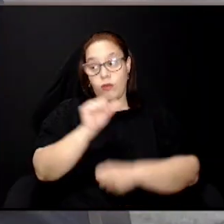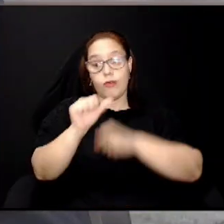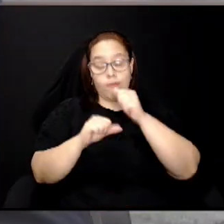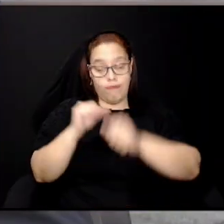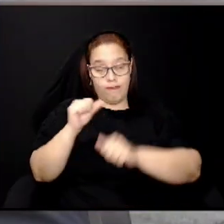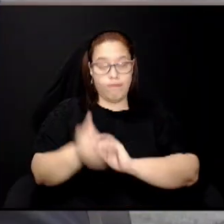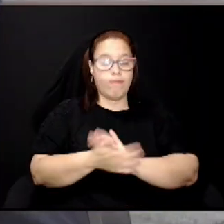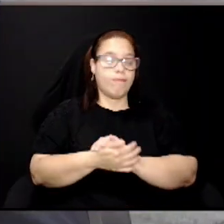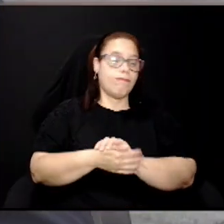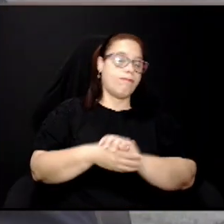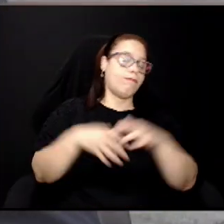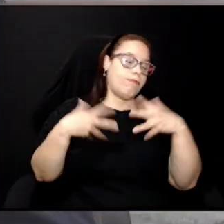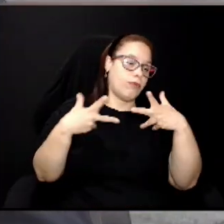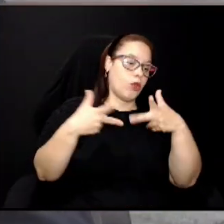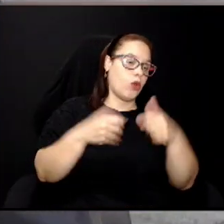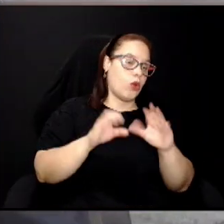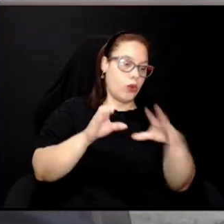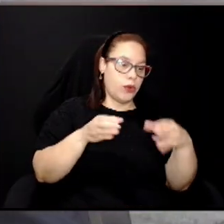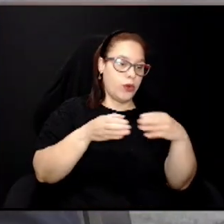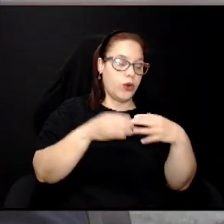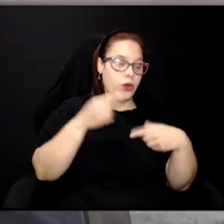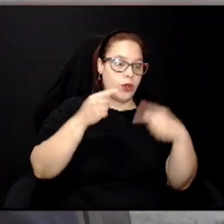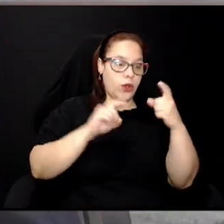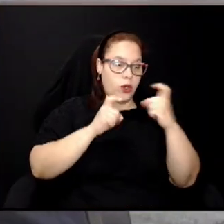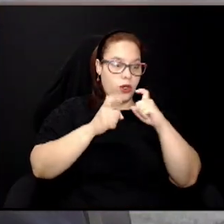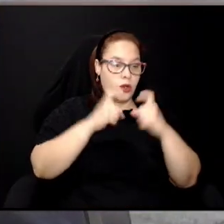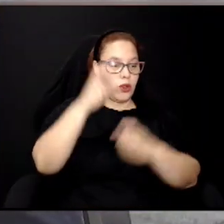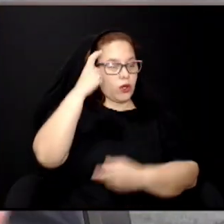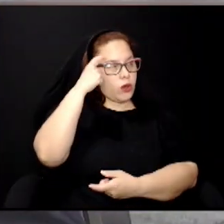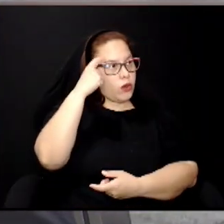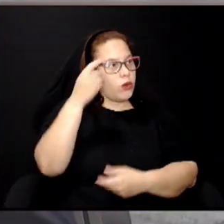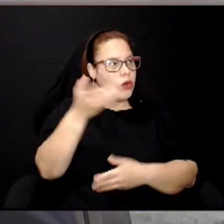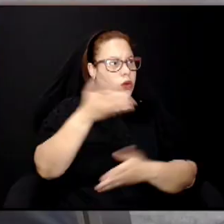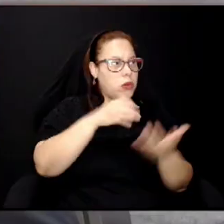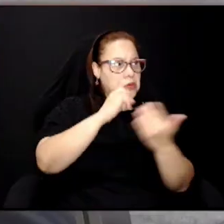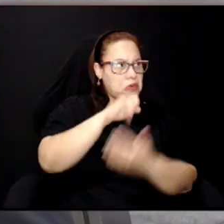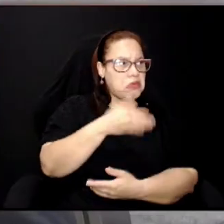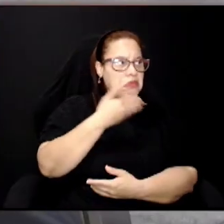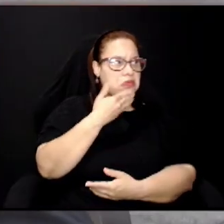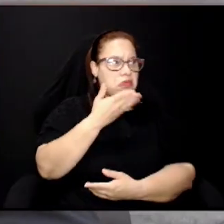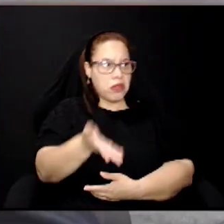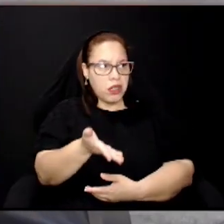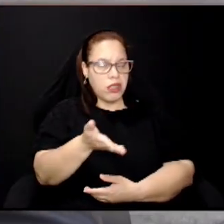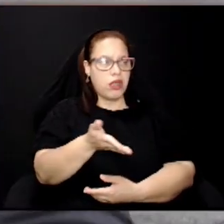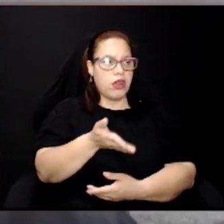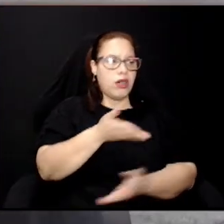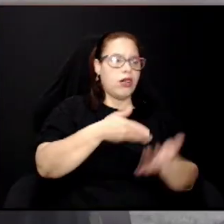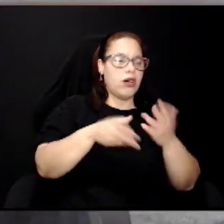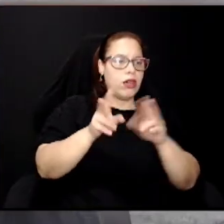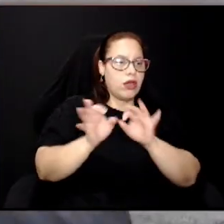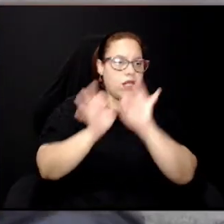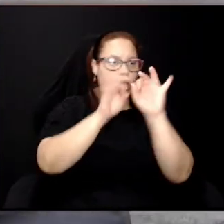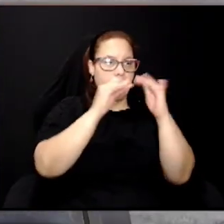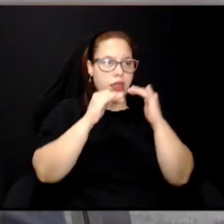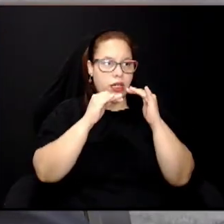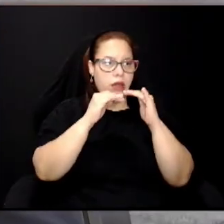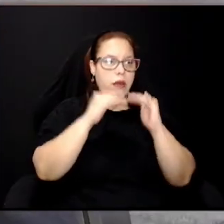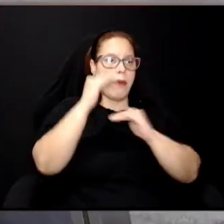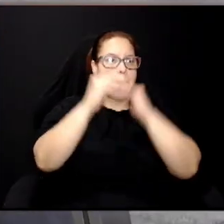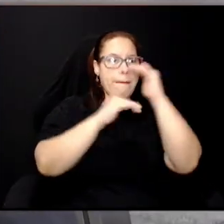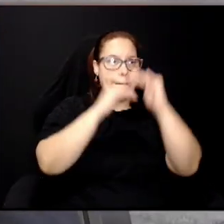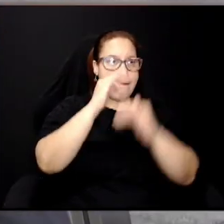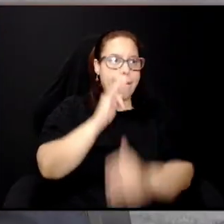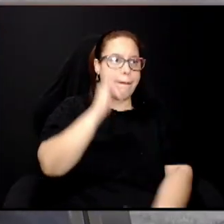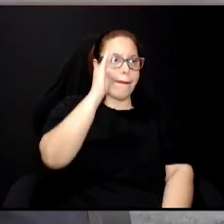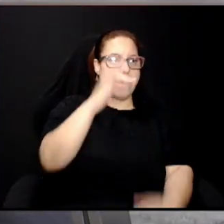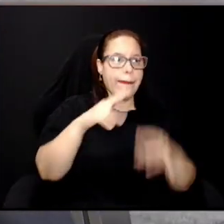toda a comissão e toda a reunião tem que trazer algum proveito para todos aqueles que participam, que assistem, para que a gente leve para fora, para todos os